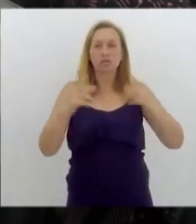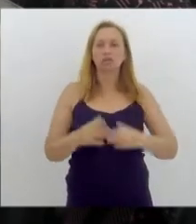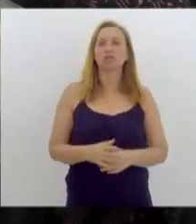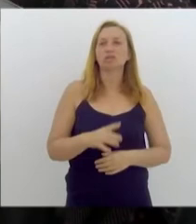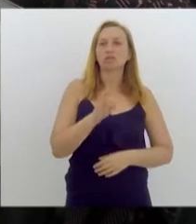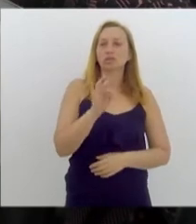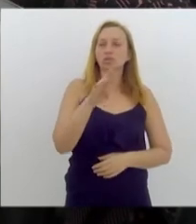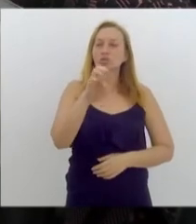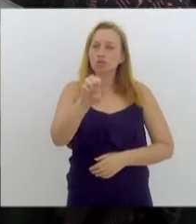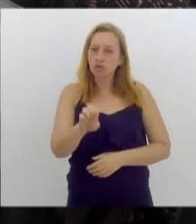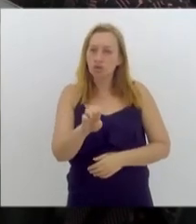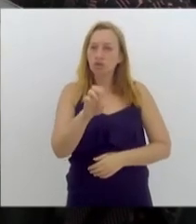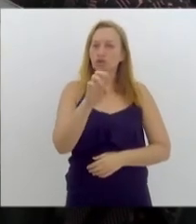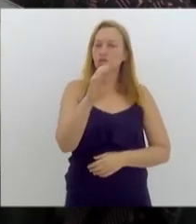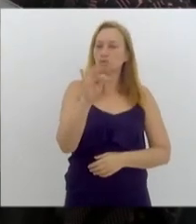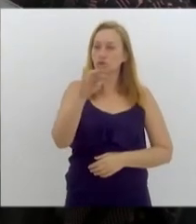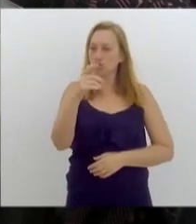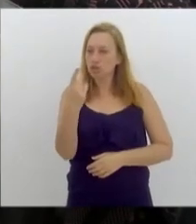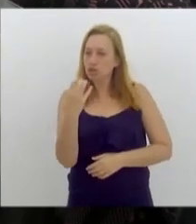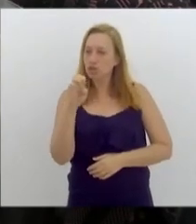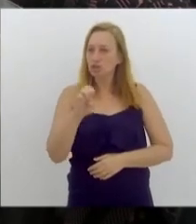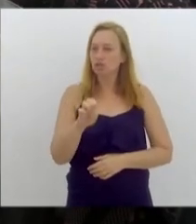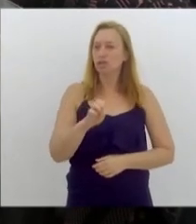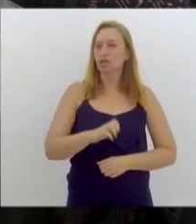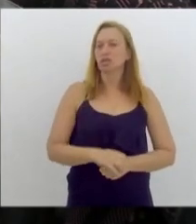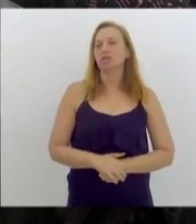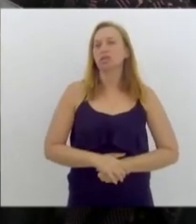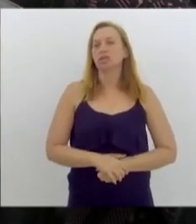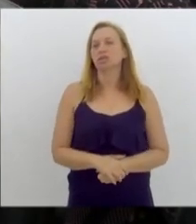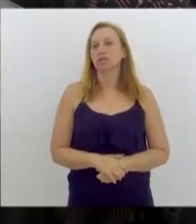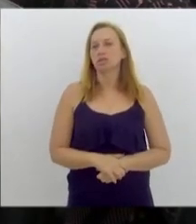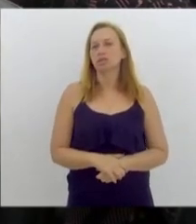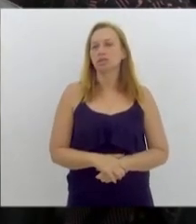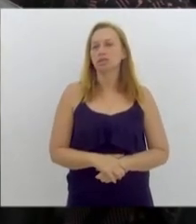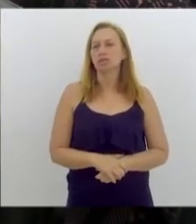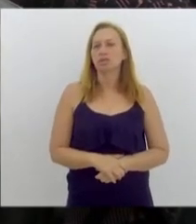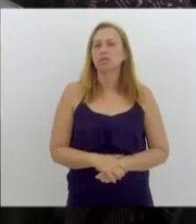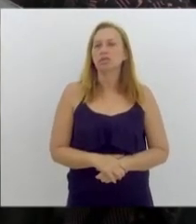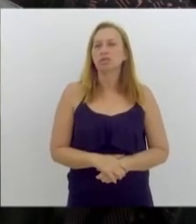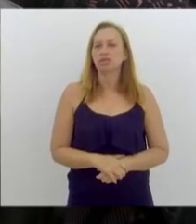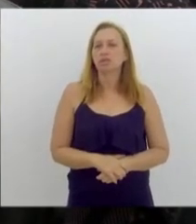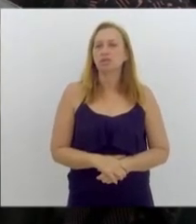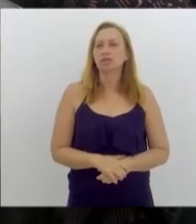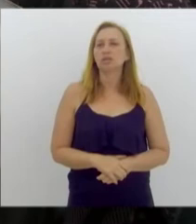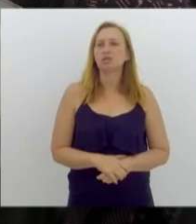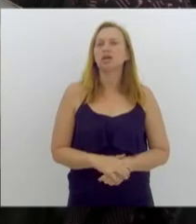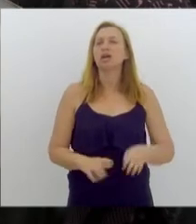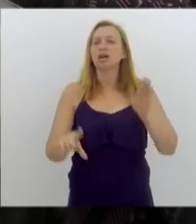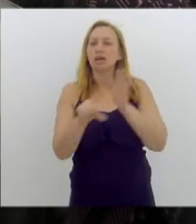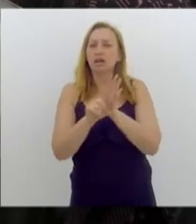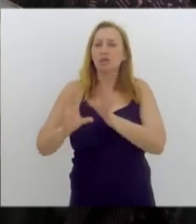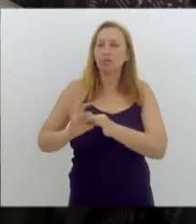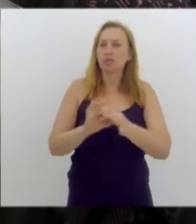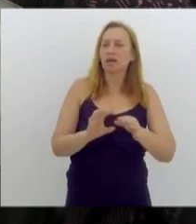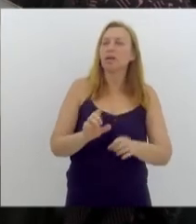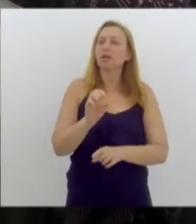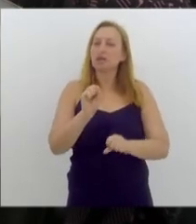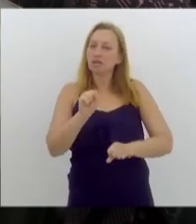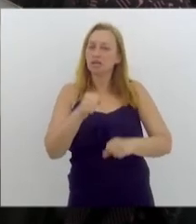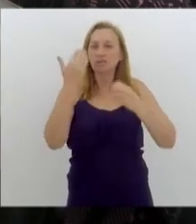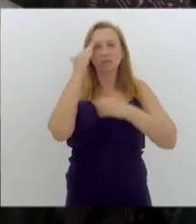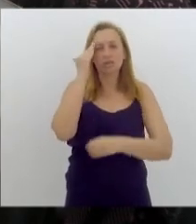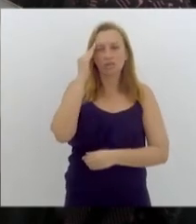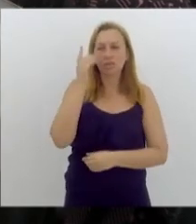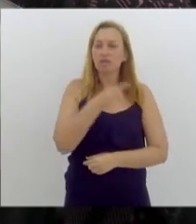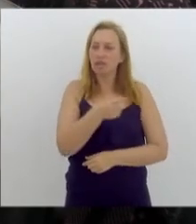Twist para eventualmente não do jeito que saiu a lei complementar mas sim entendimento